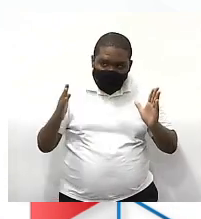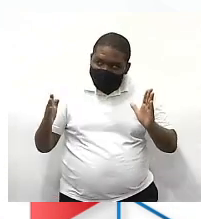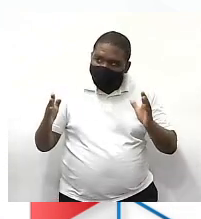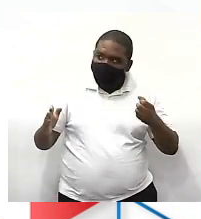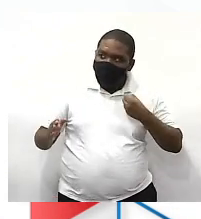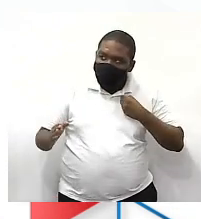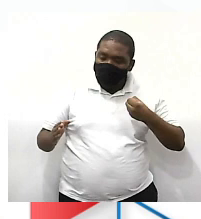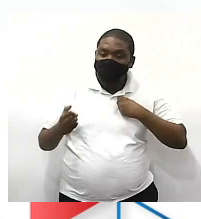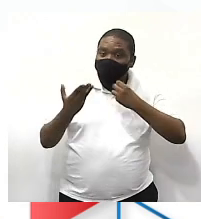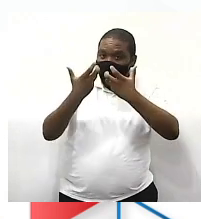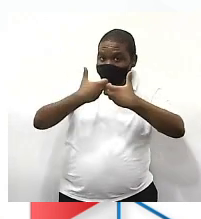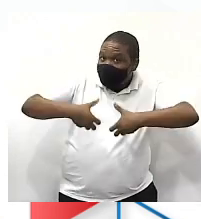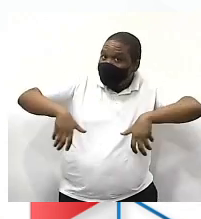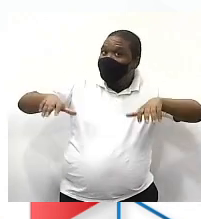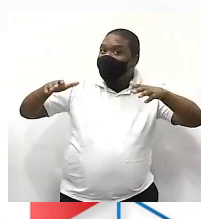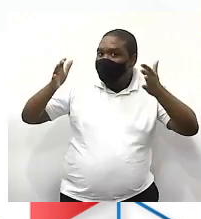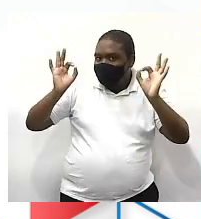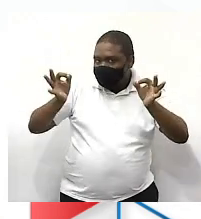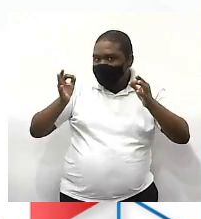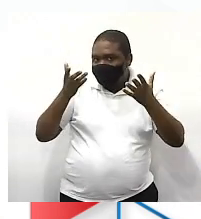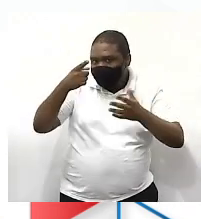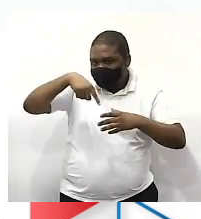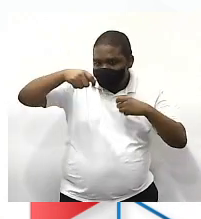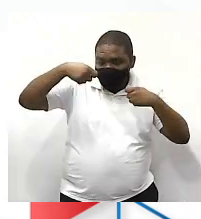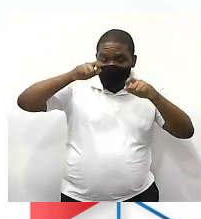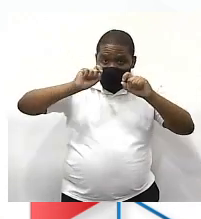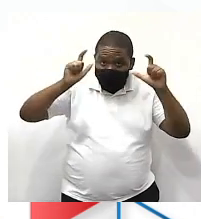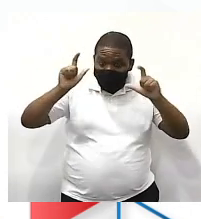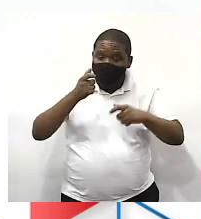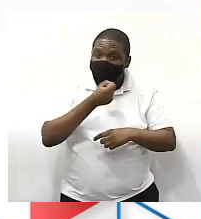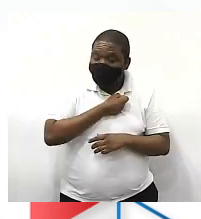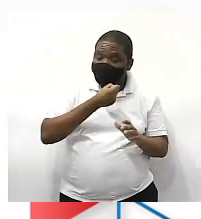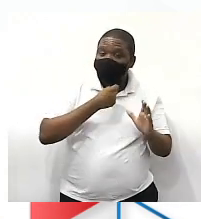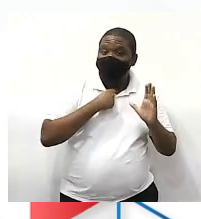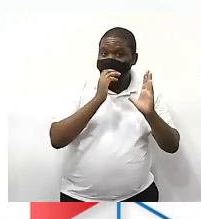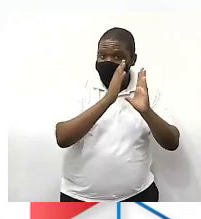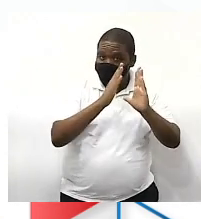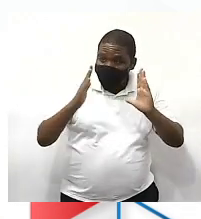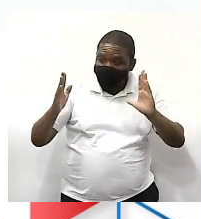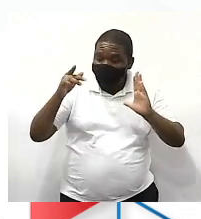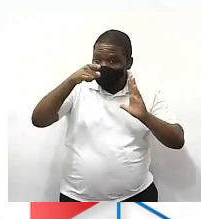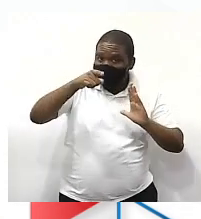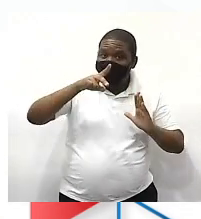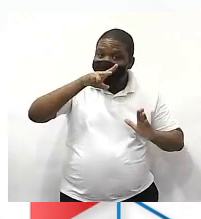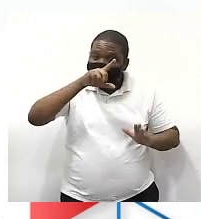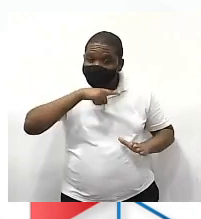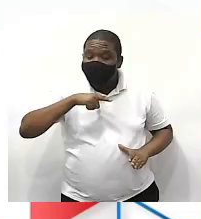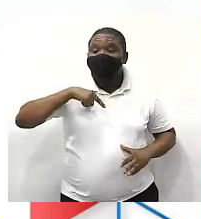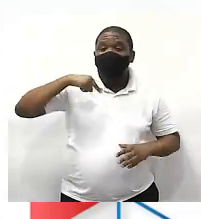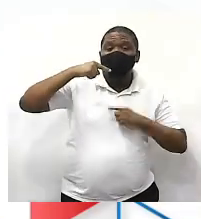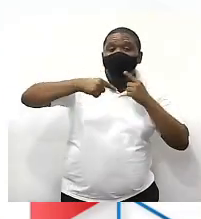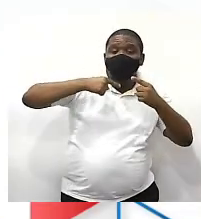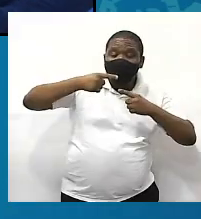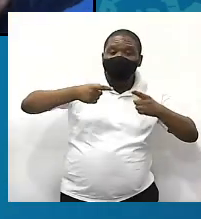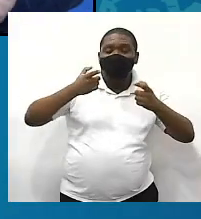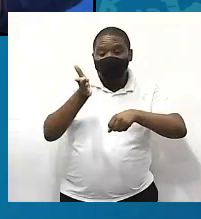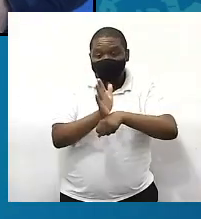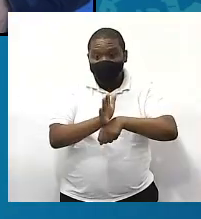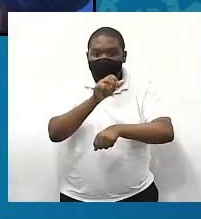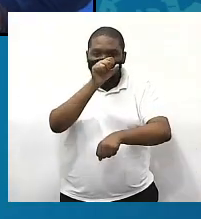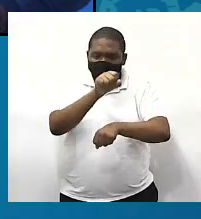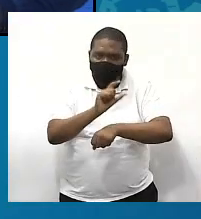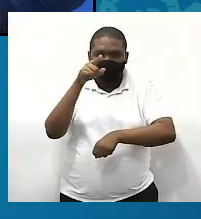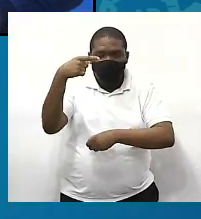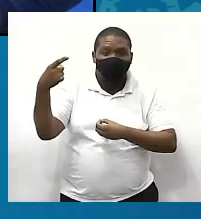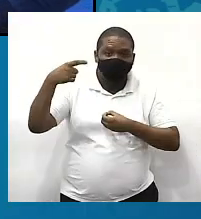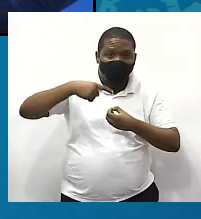dos números naturais. Então, se liga em números sucessores e você vai, se tiver dúvida, pausa o vídeo, volta lá